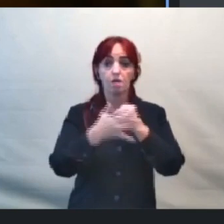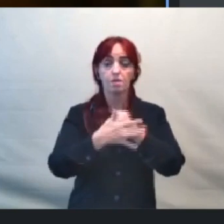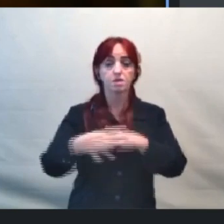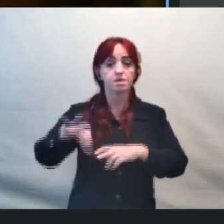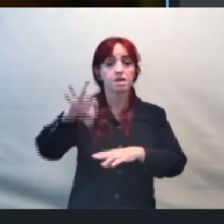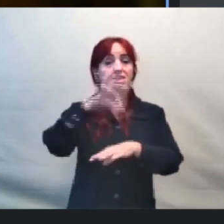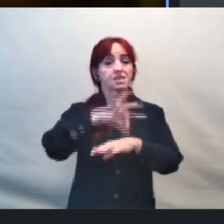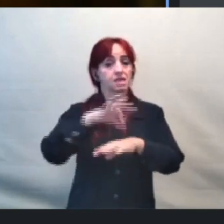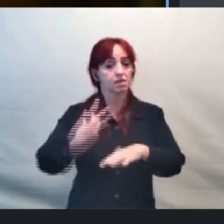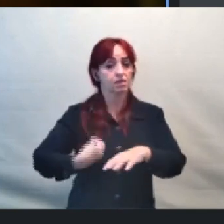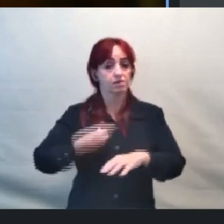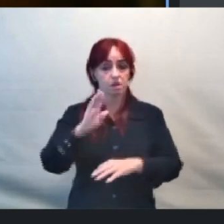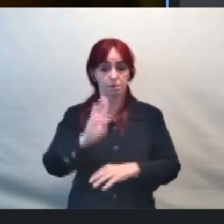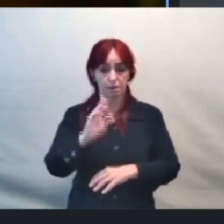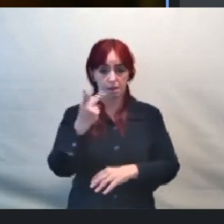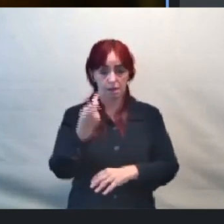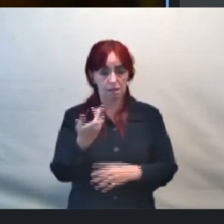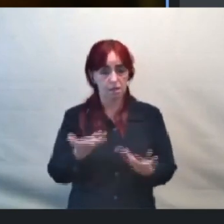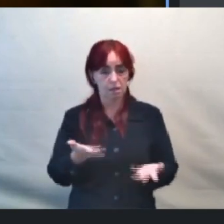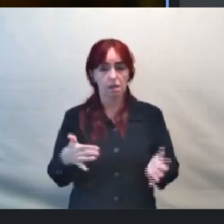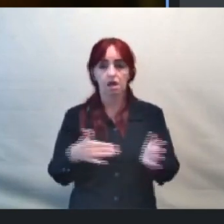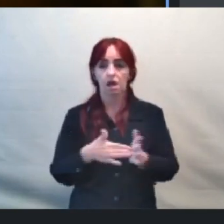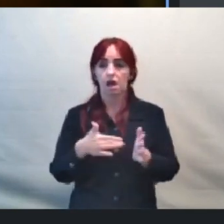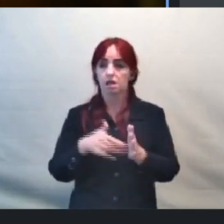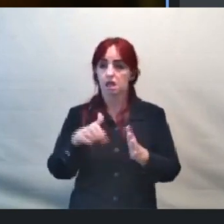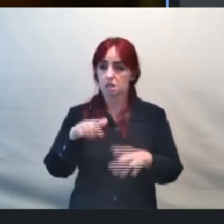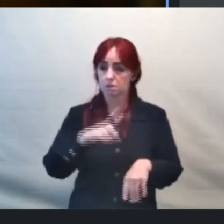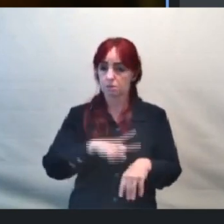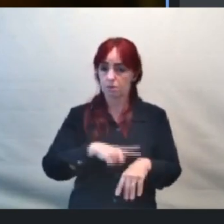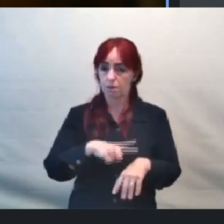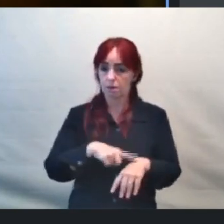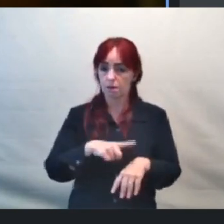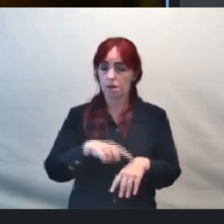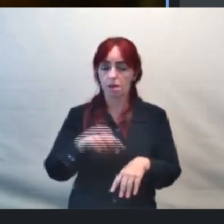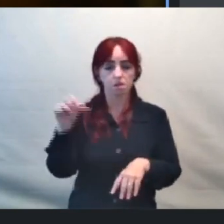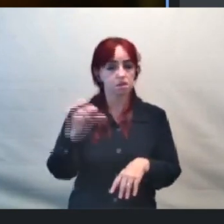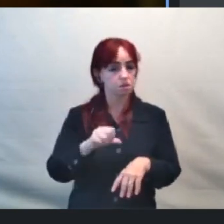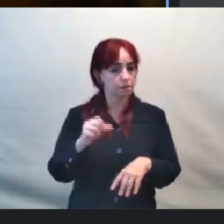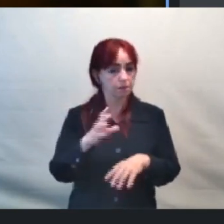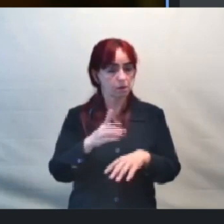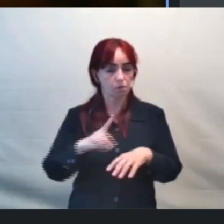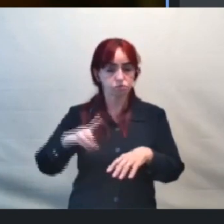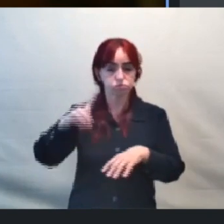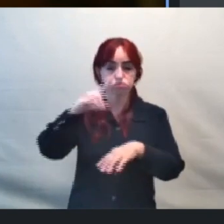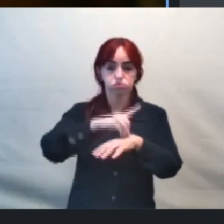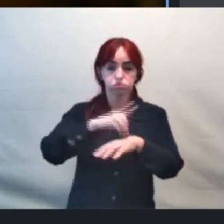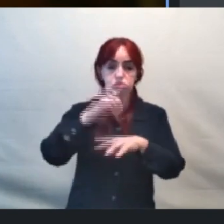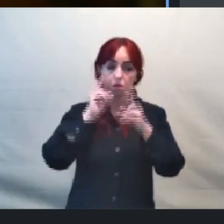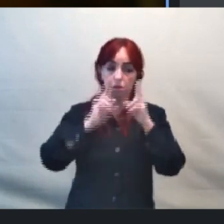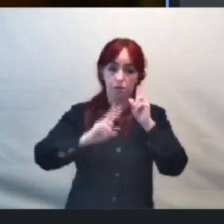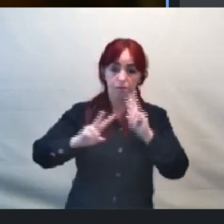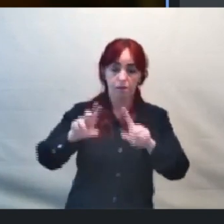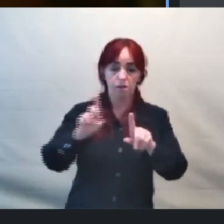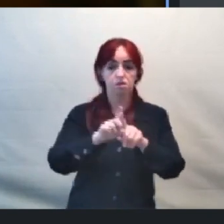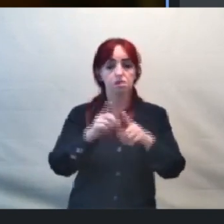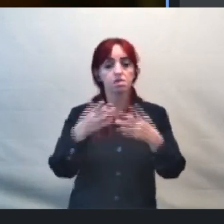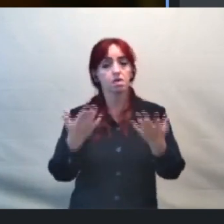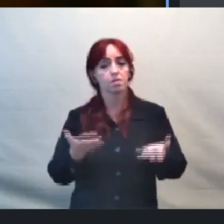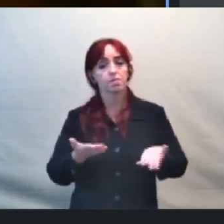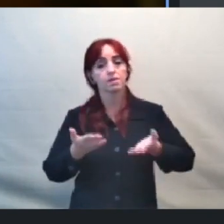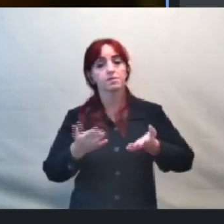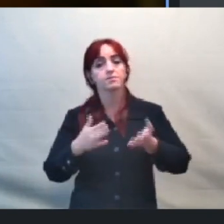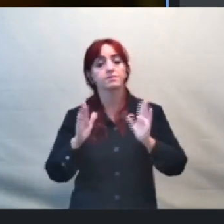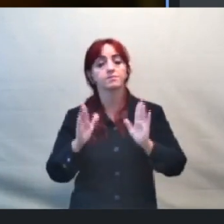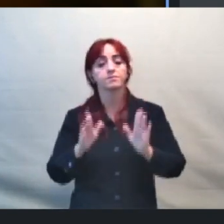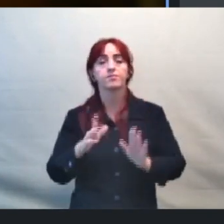vamos vivenciar em Belo Horizonte, pelo menos até esse momento, é o que a gente está enxergando. A gente, de certa forma, a